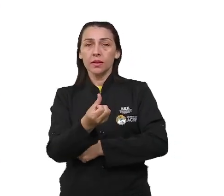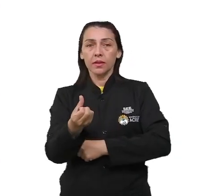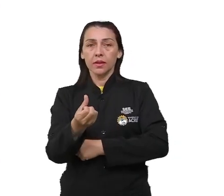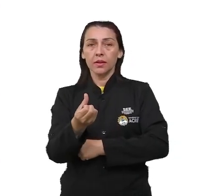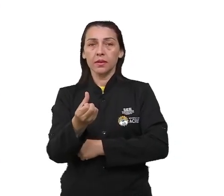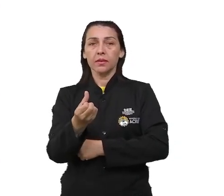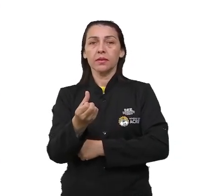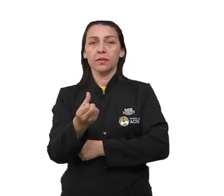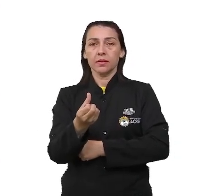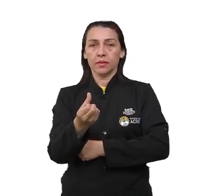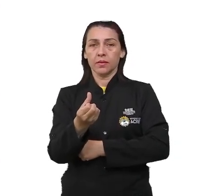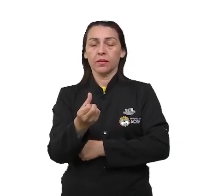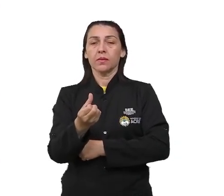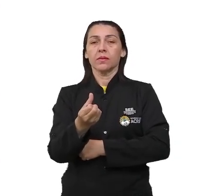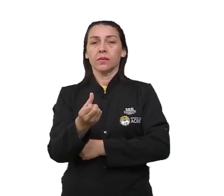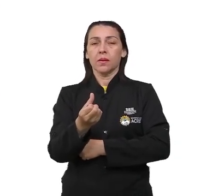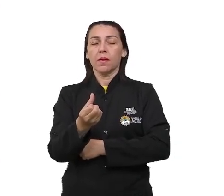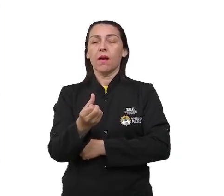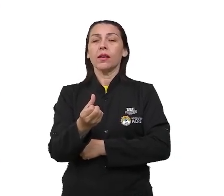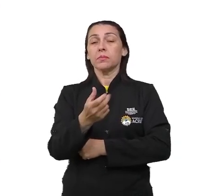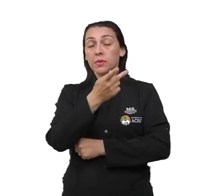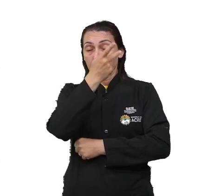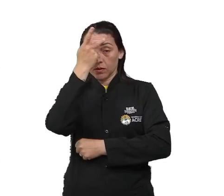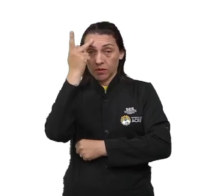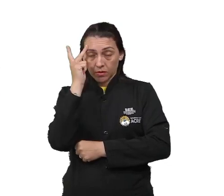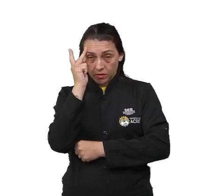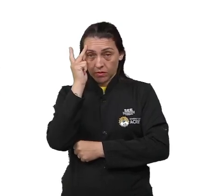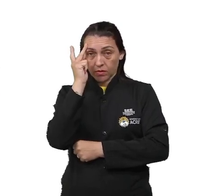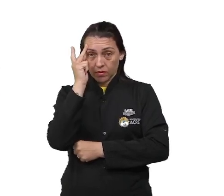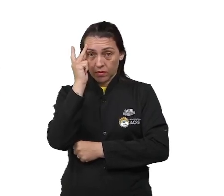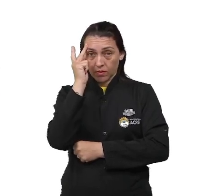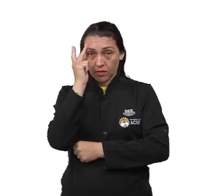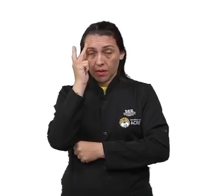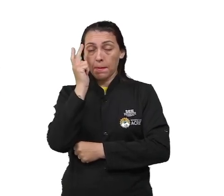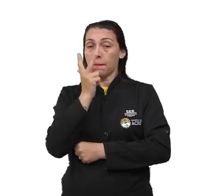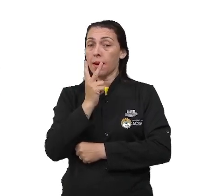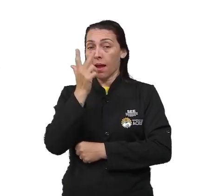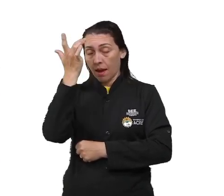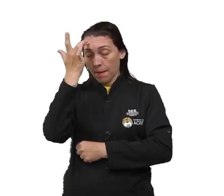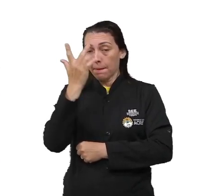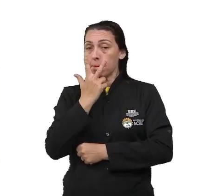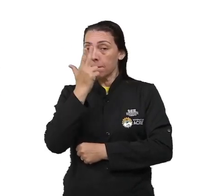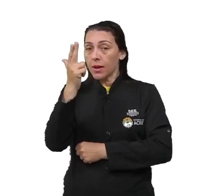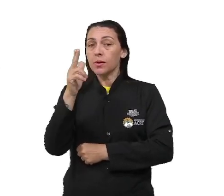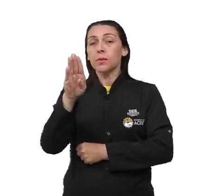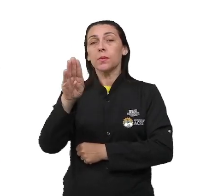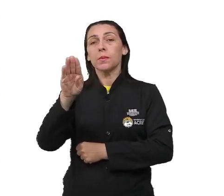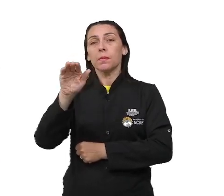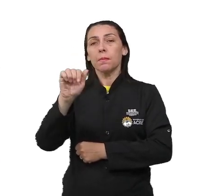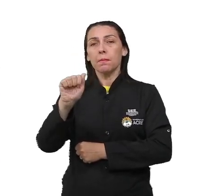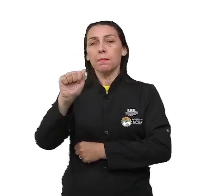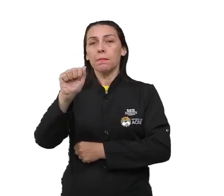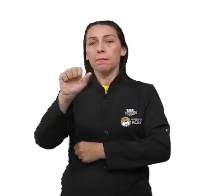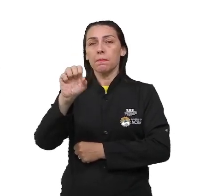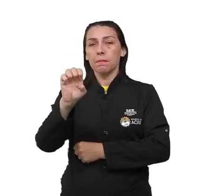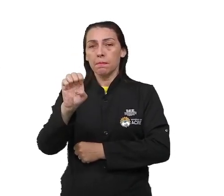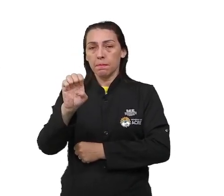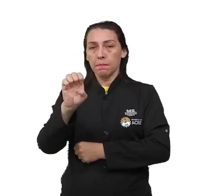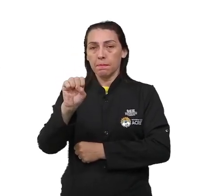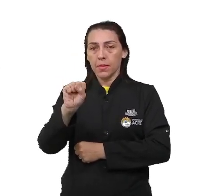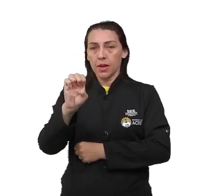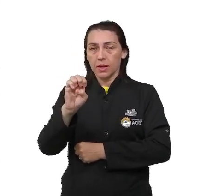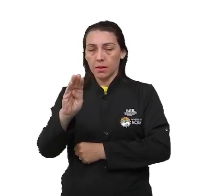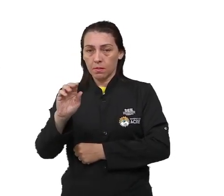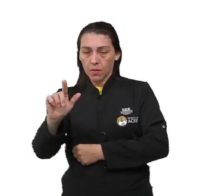1566. Considerado por muitos um desporto parecido com o beisebol, foi inspirado num rudimentar